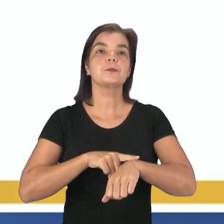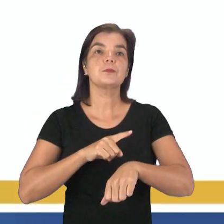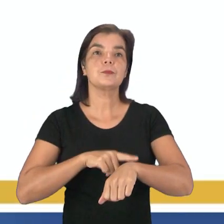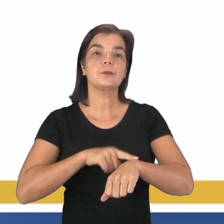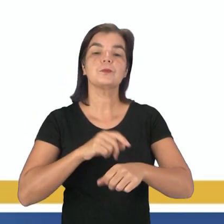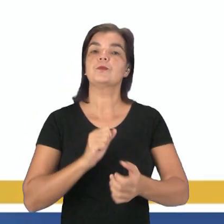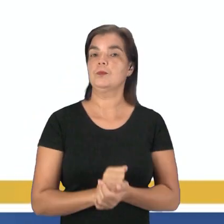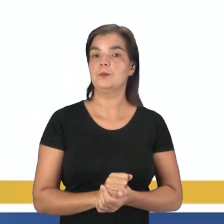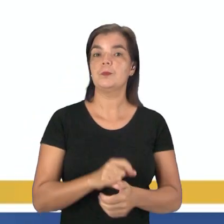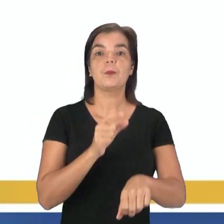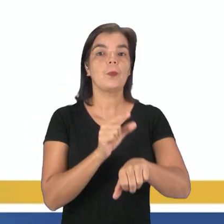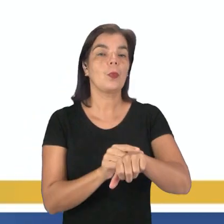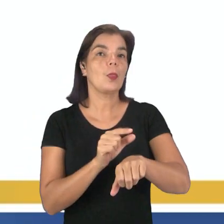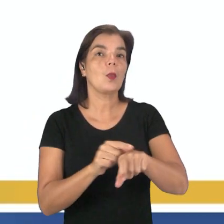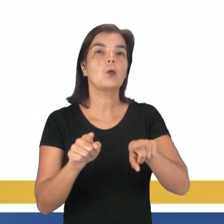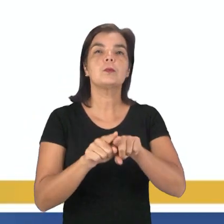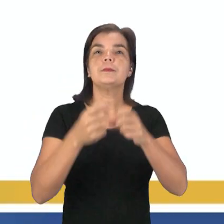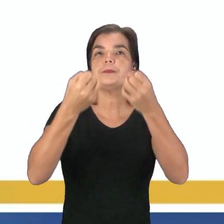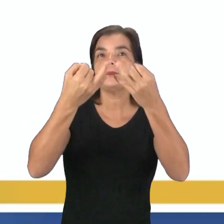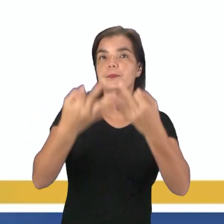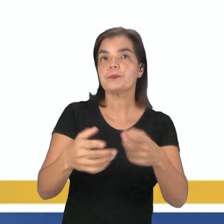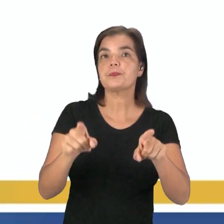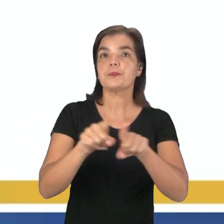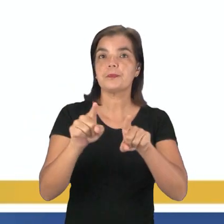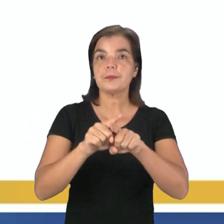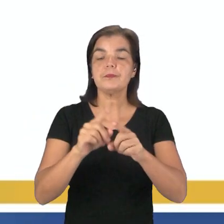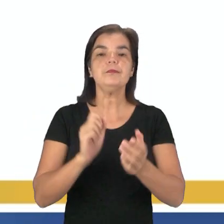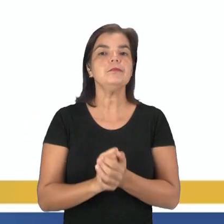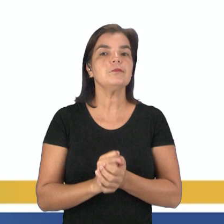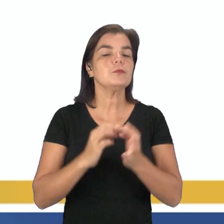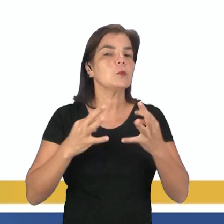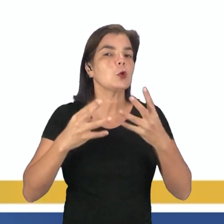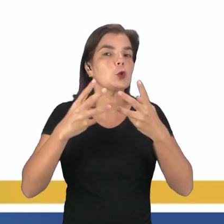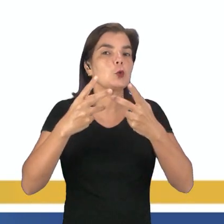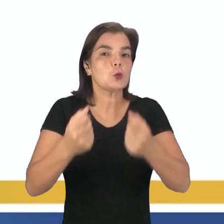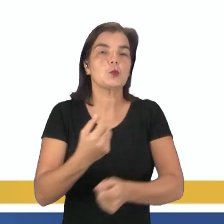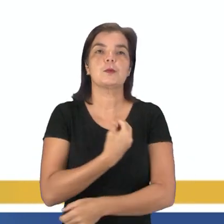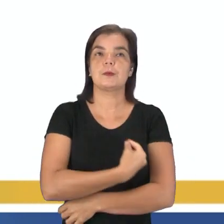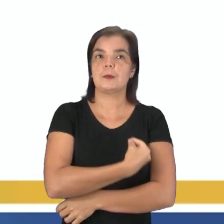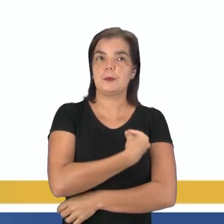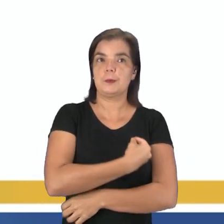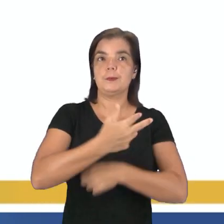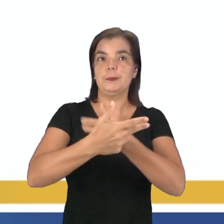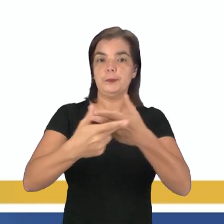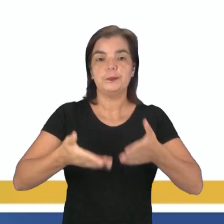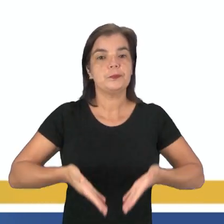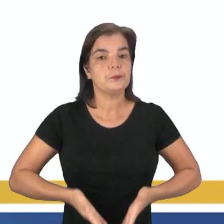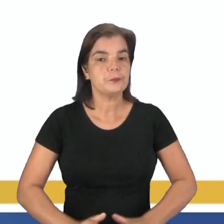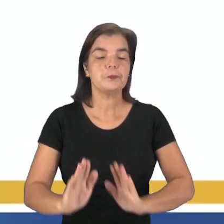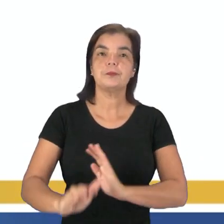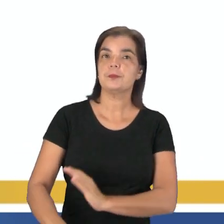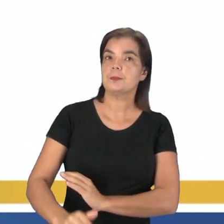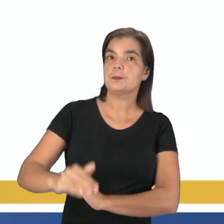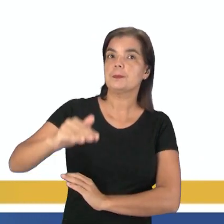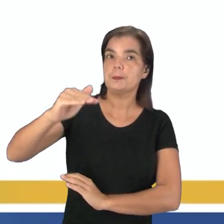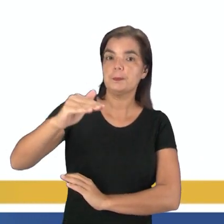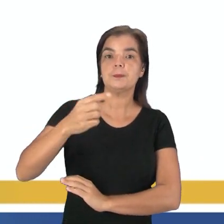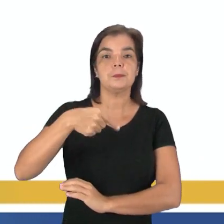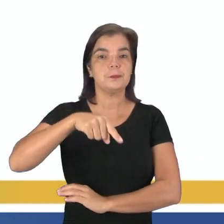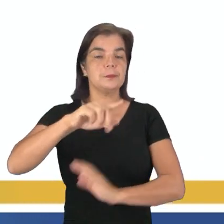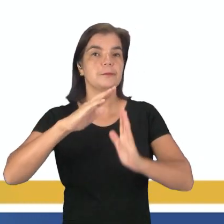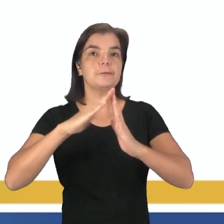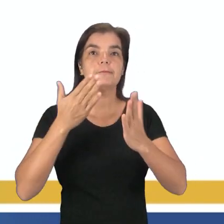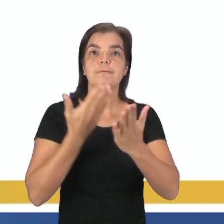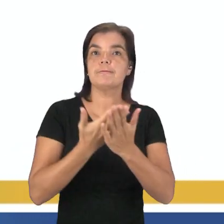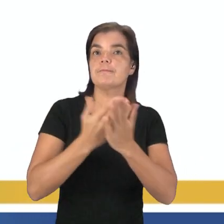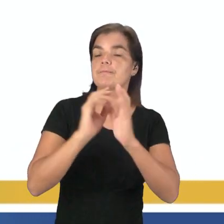tempo cronológico é definido como tempo onde se desenrolam as atividades humanas. O nascimento, o crescimento, ir para a